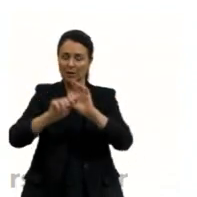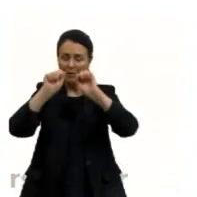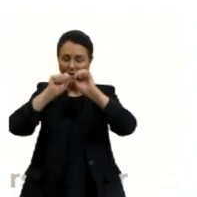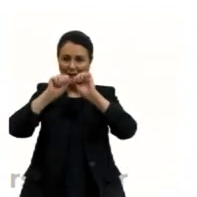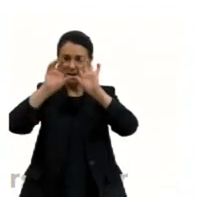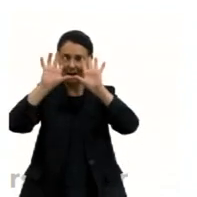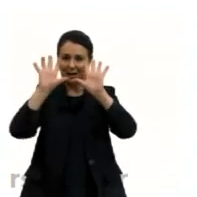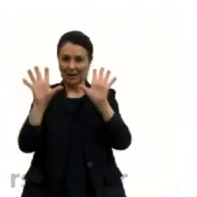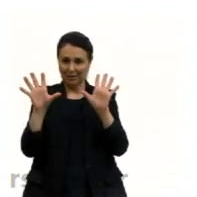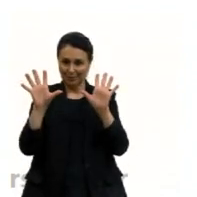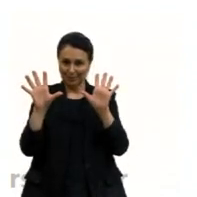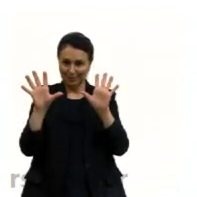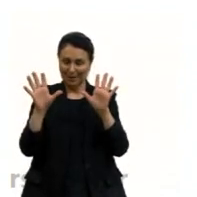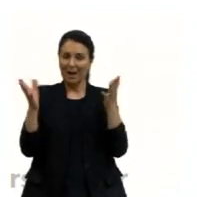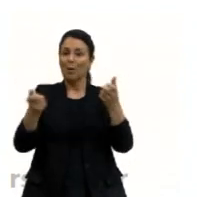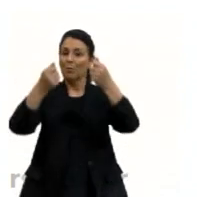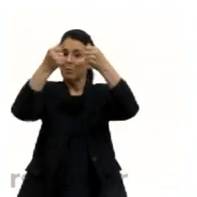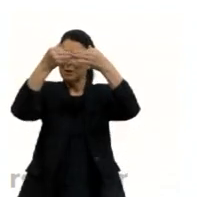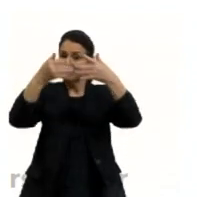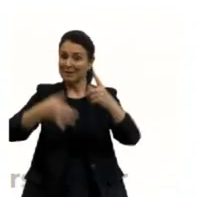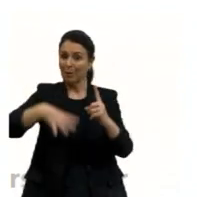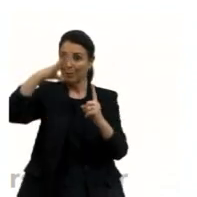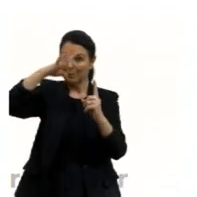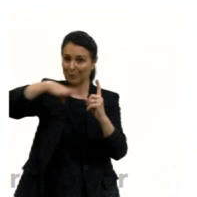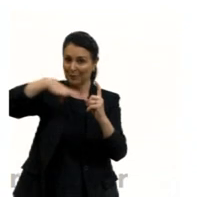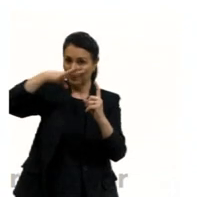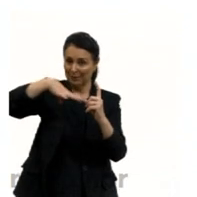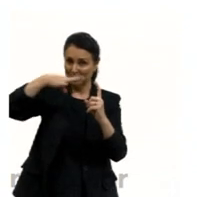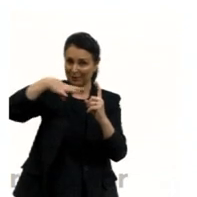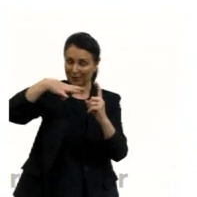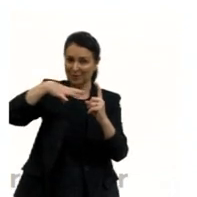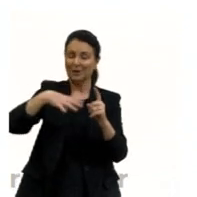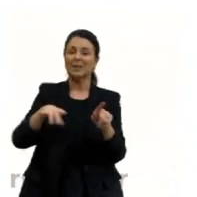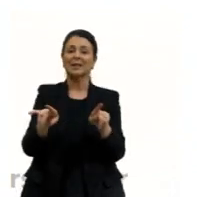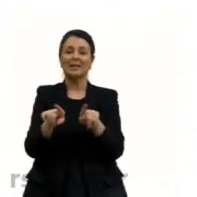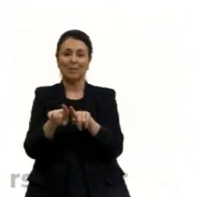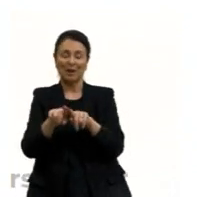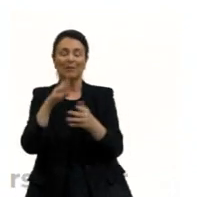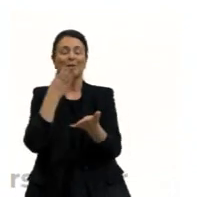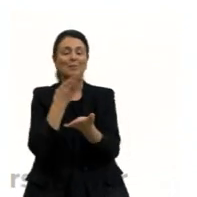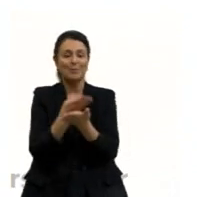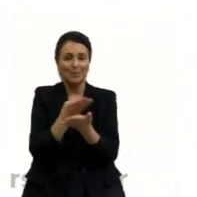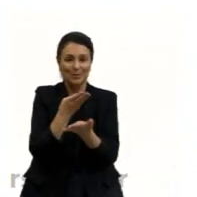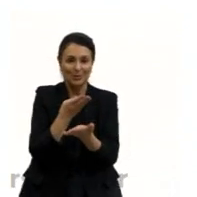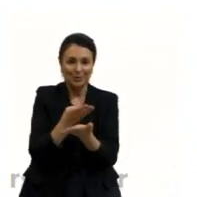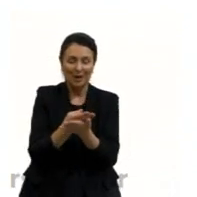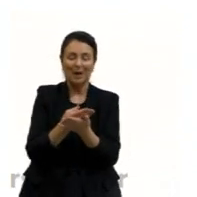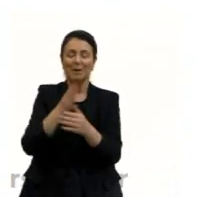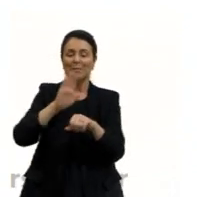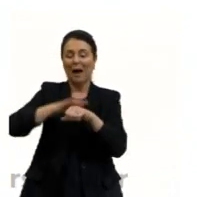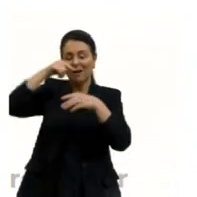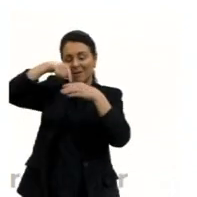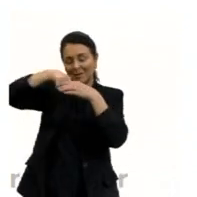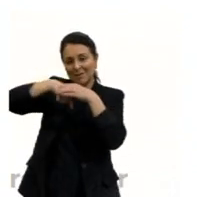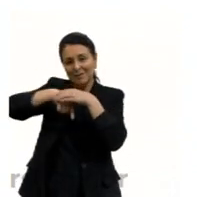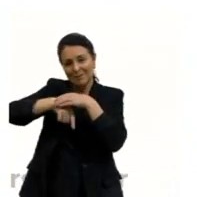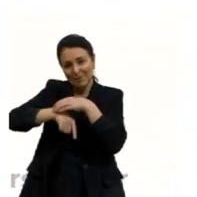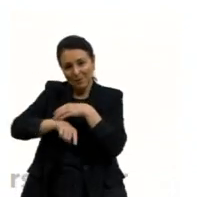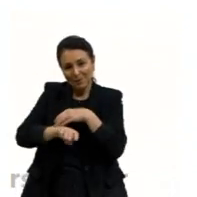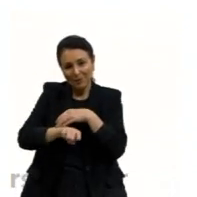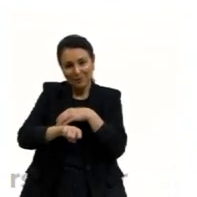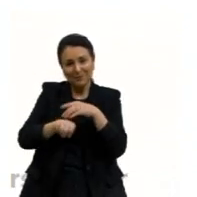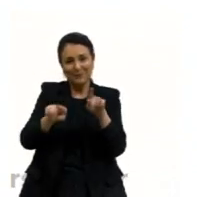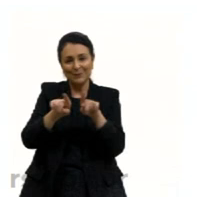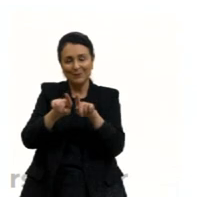é uma explicação mitológica esses tempos também iremos estudar fundarmos teremos